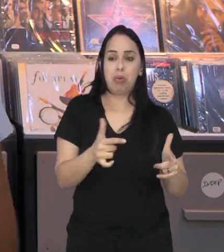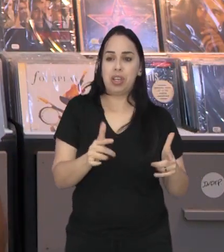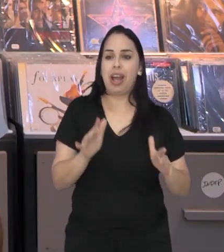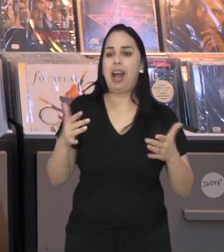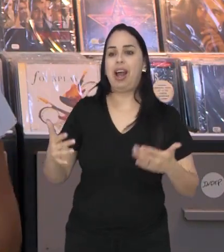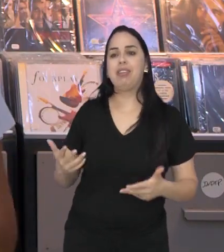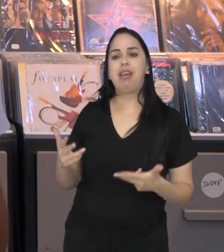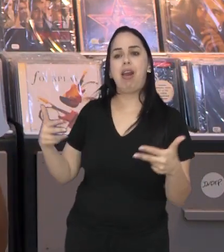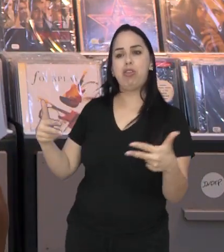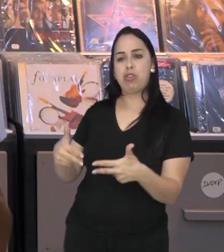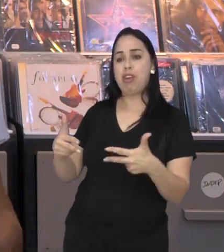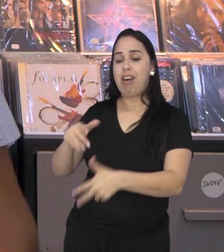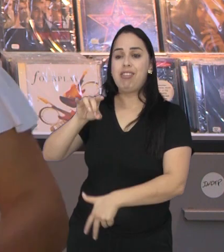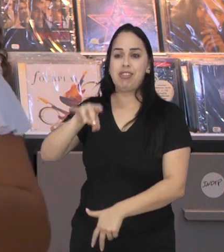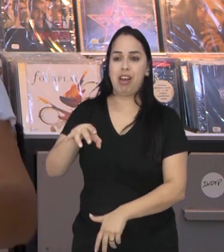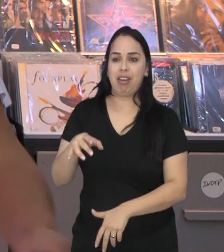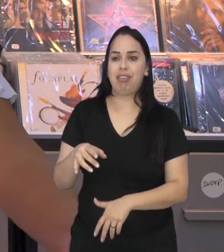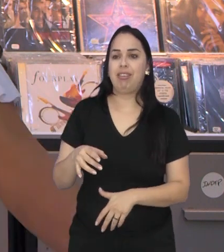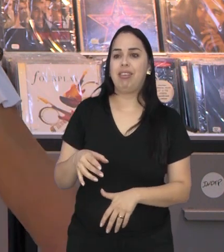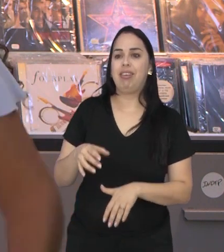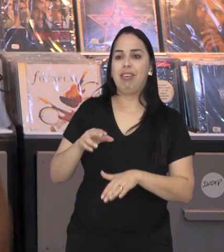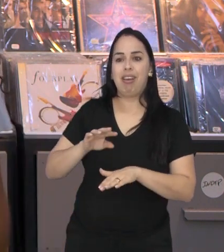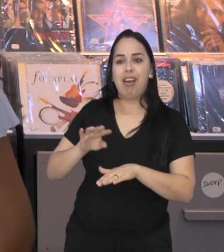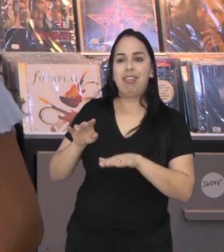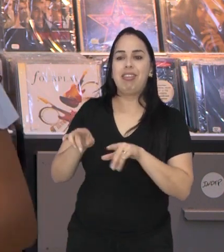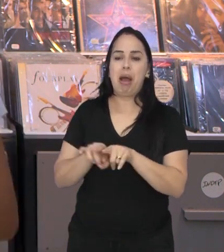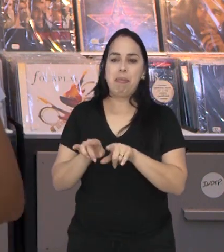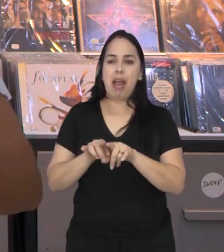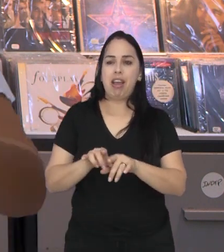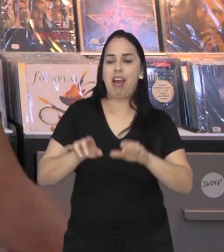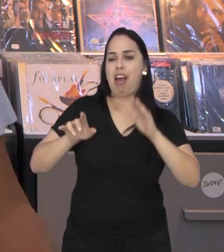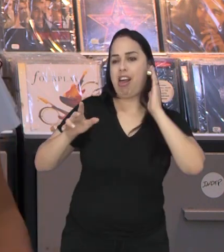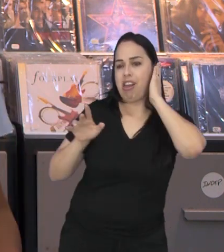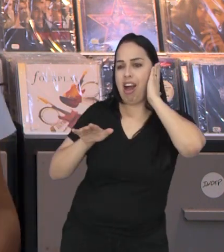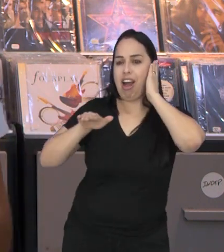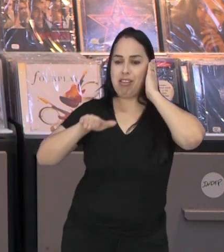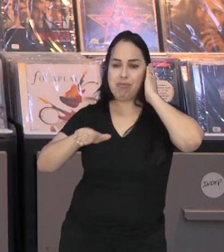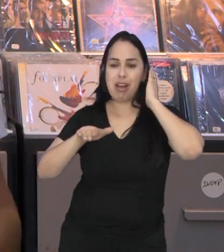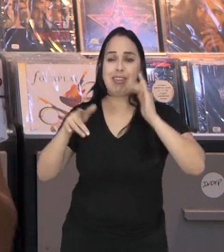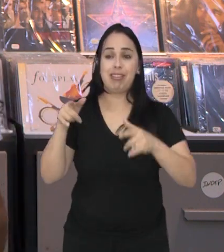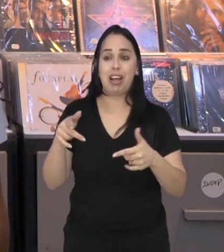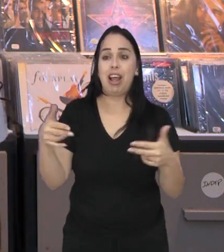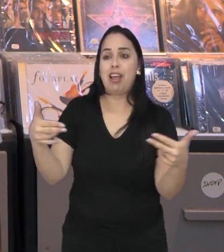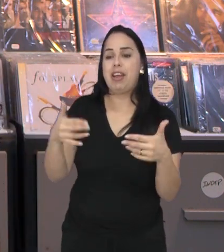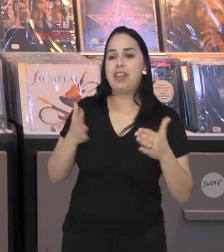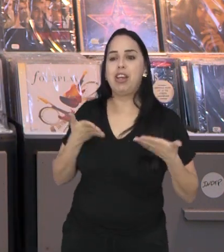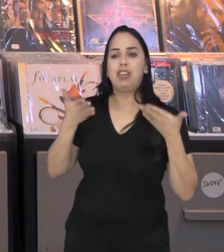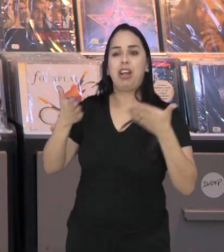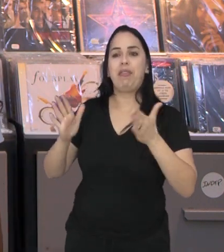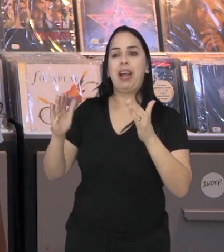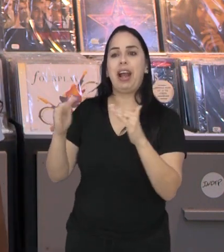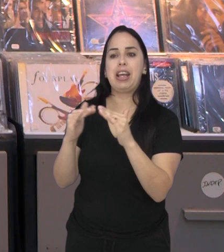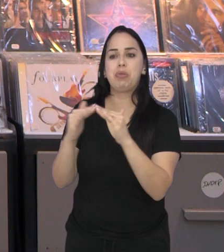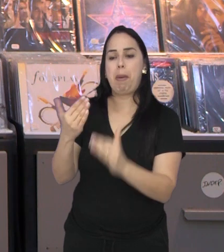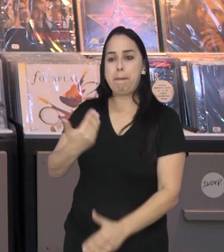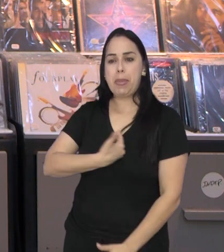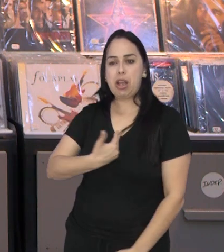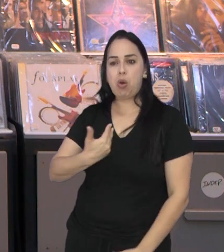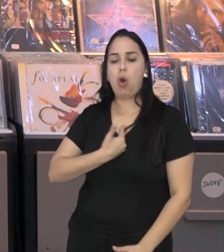na rua, os fuscão, rapão, você colava na casa dos amigos ouvindo rap e